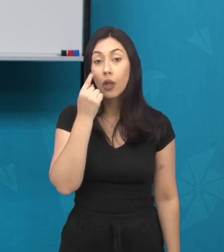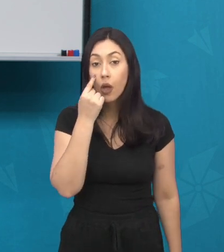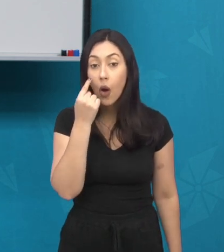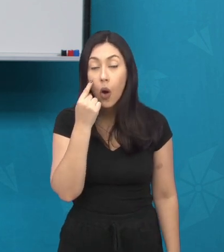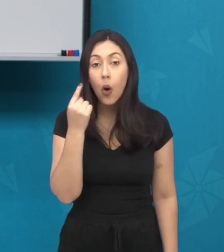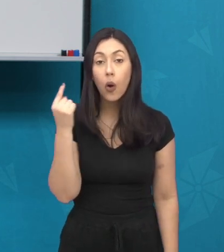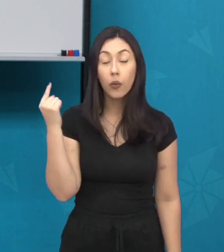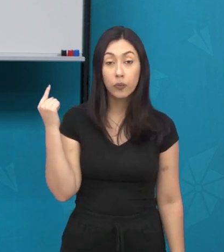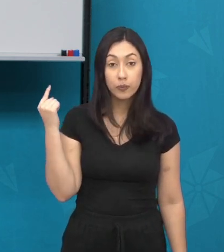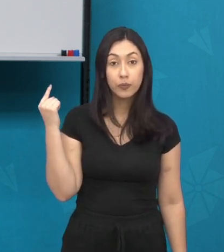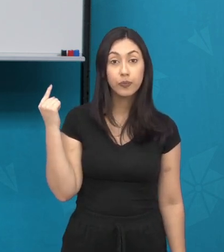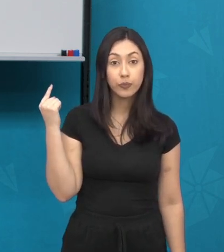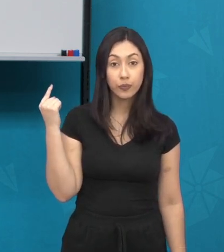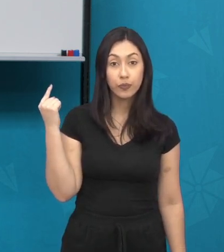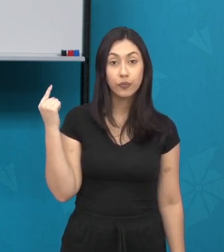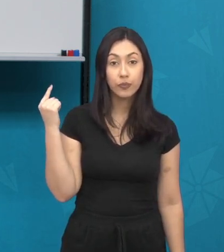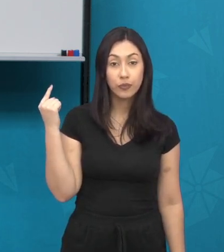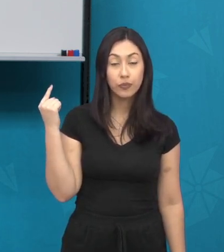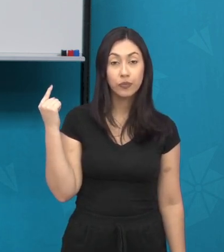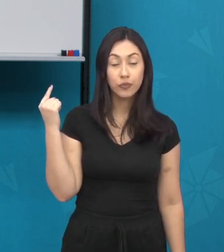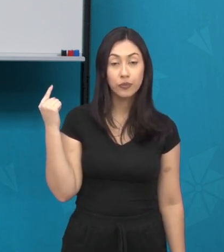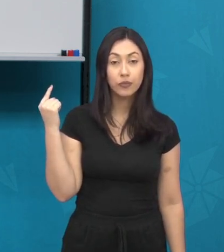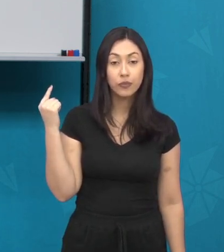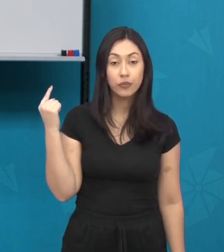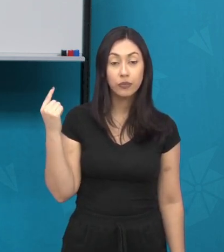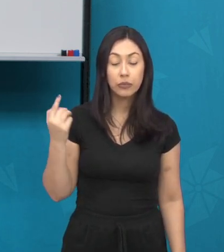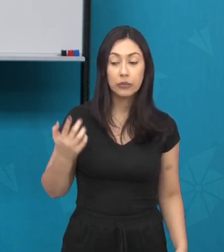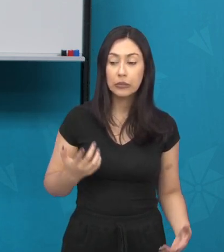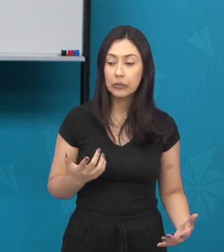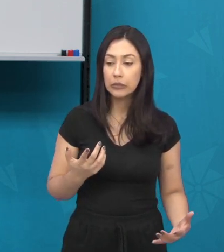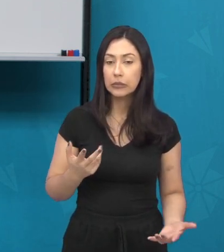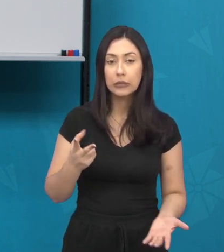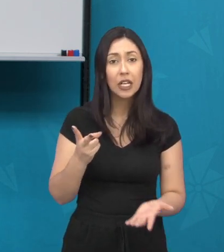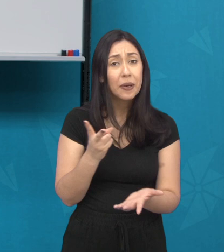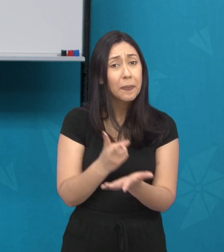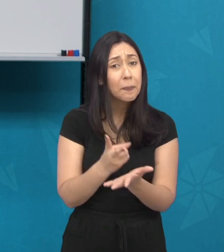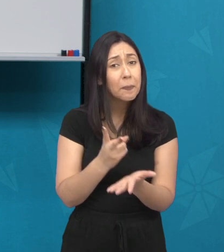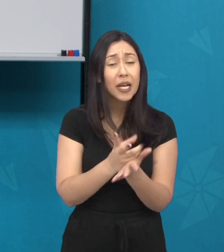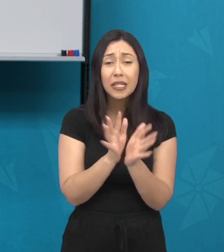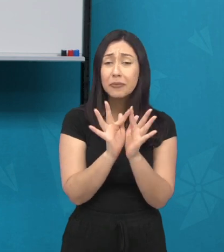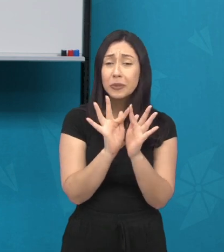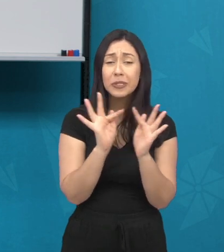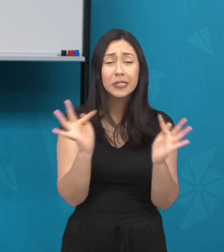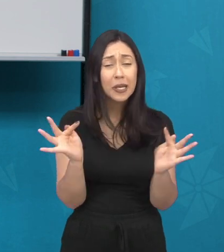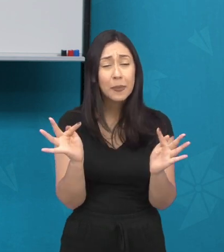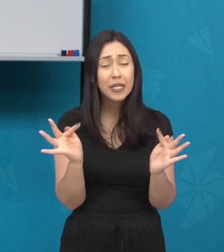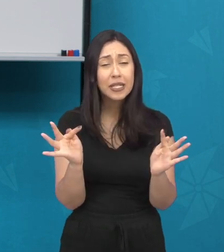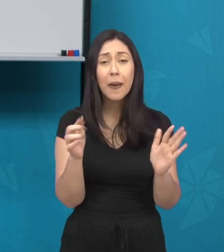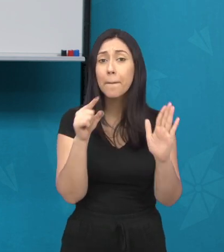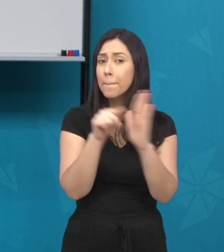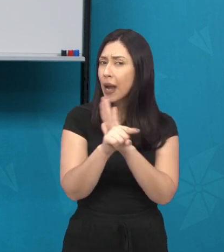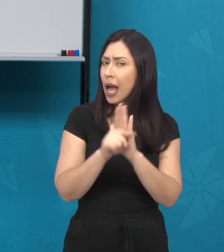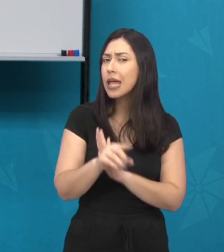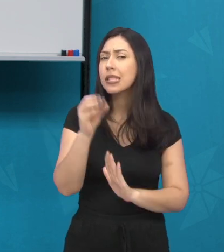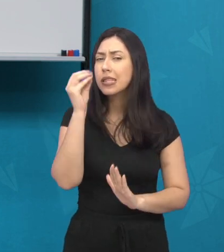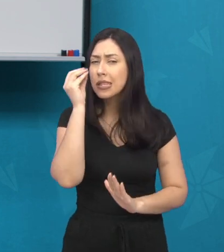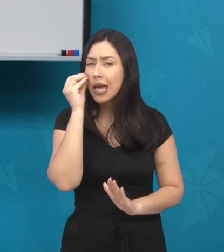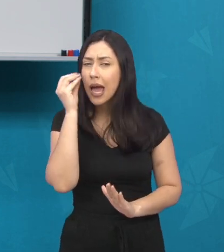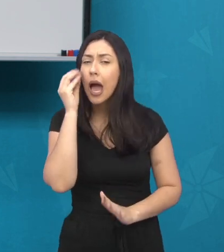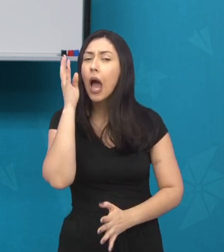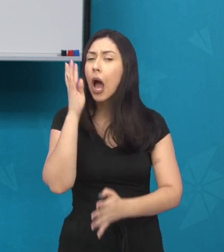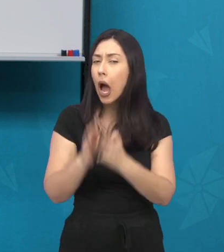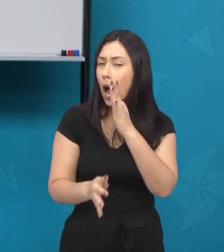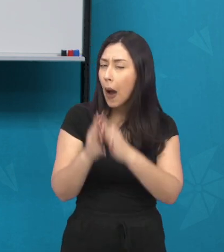olha só e apesar de simples as questões vão tentar pegar vocês